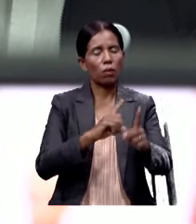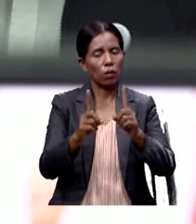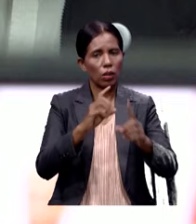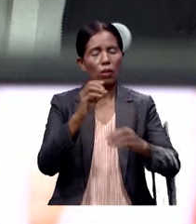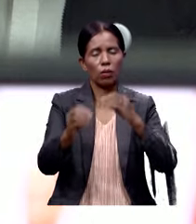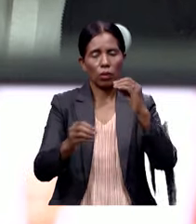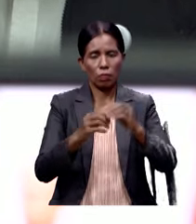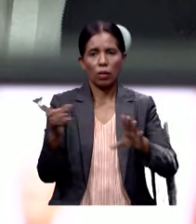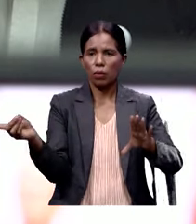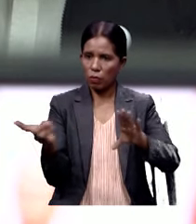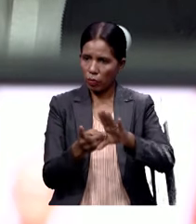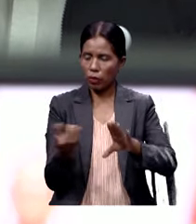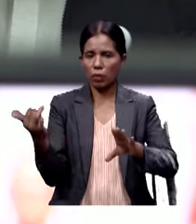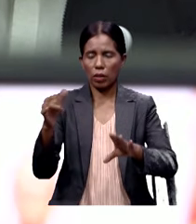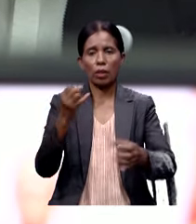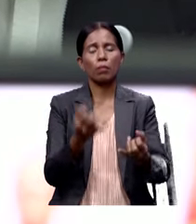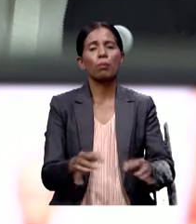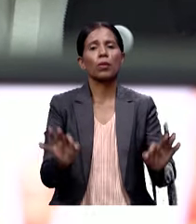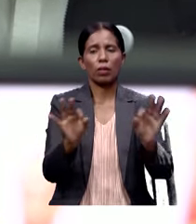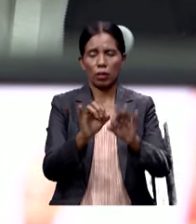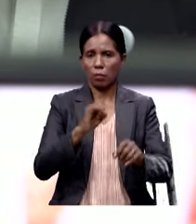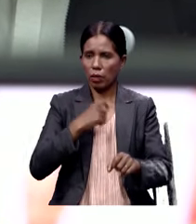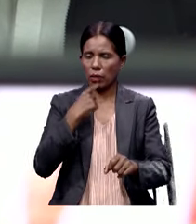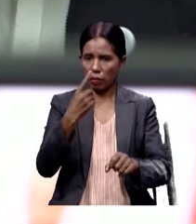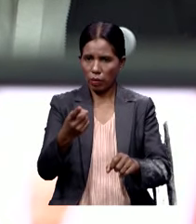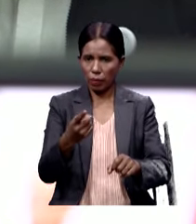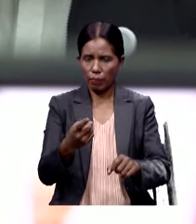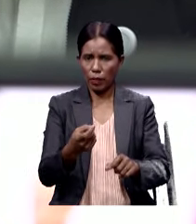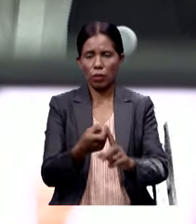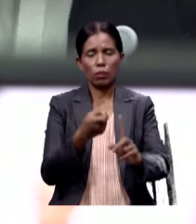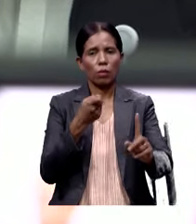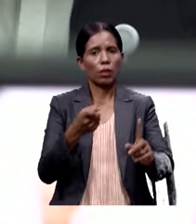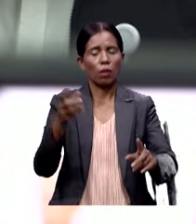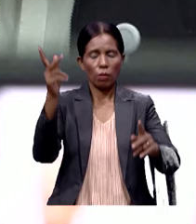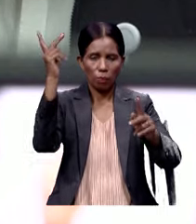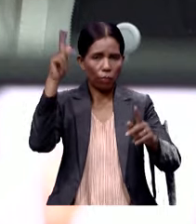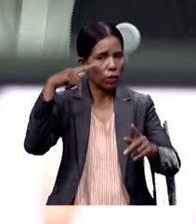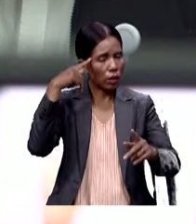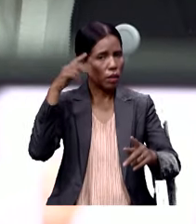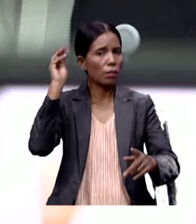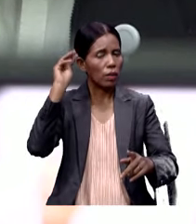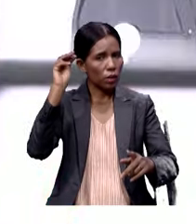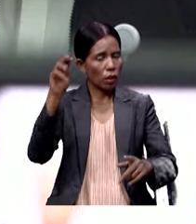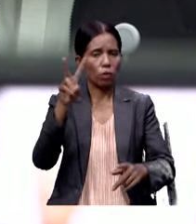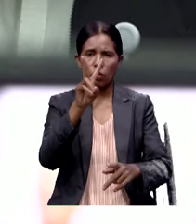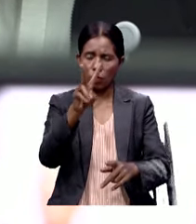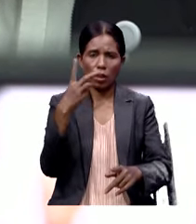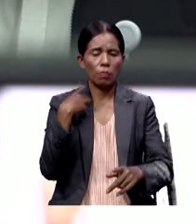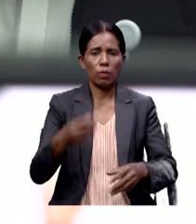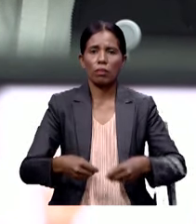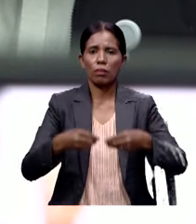sira importante ne bemo ia o temine então se parte política, Ministério Nian, Ministério Rua Nian, a mim foi apoio